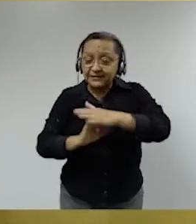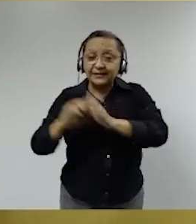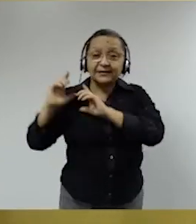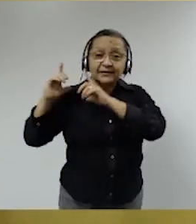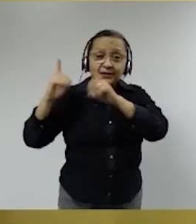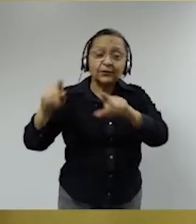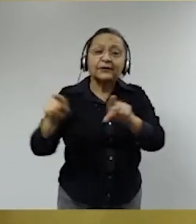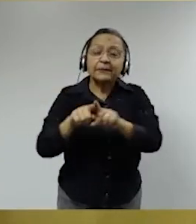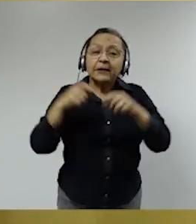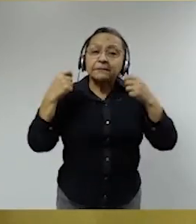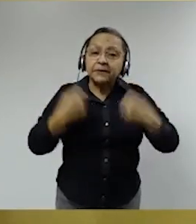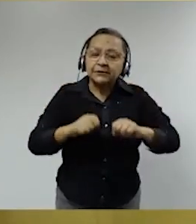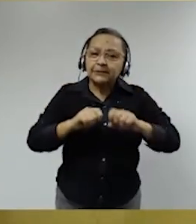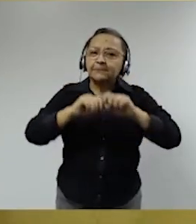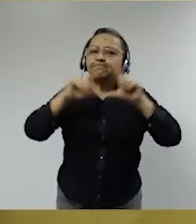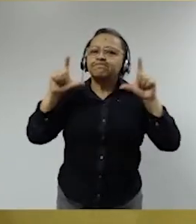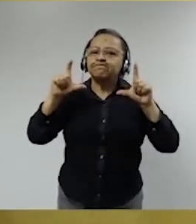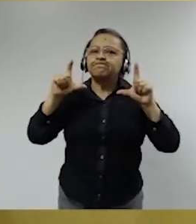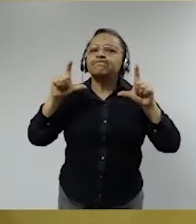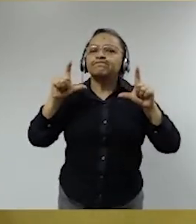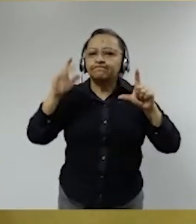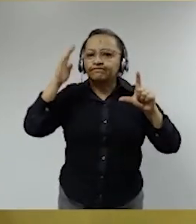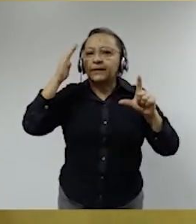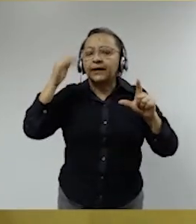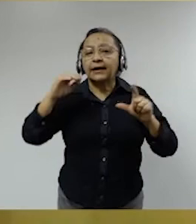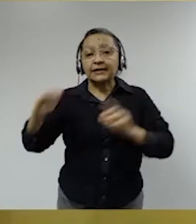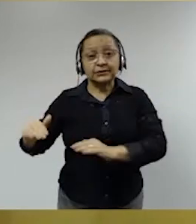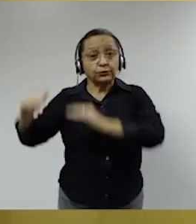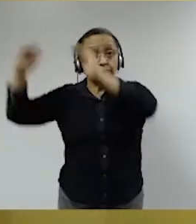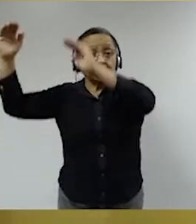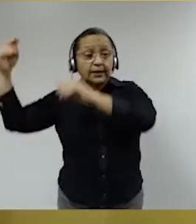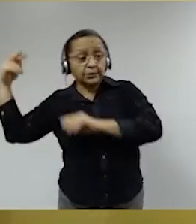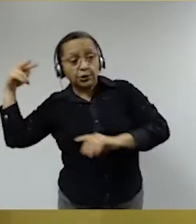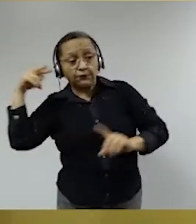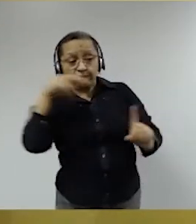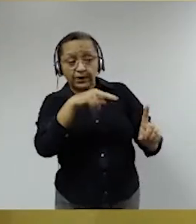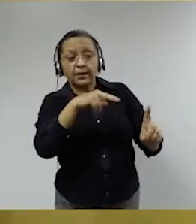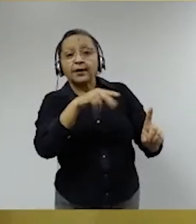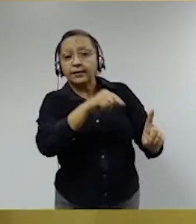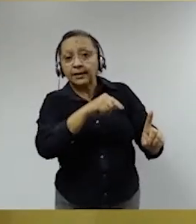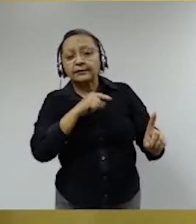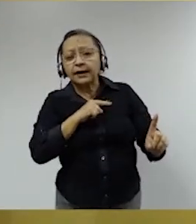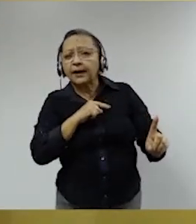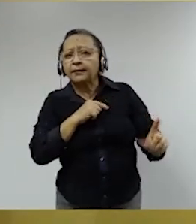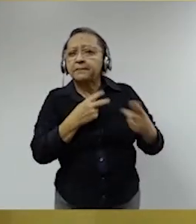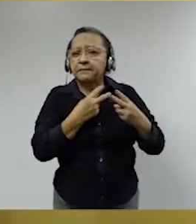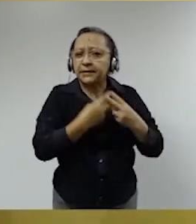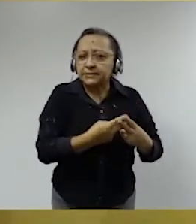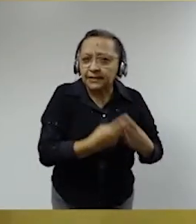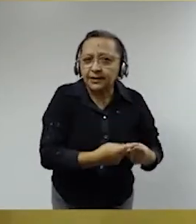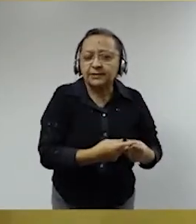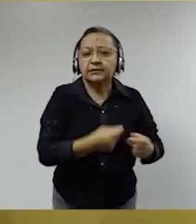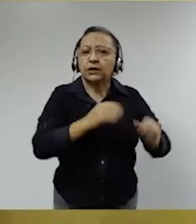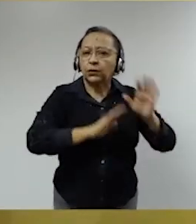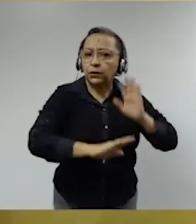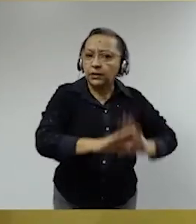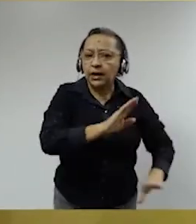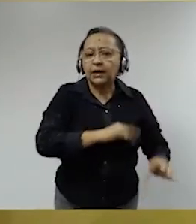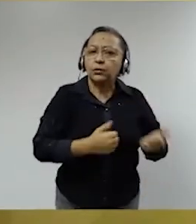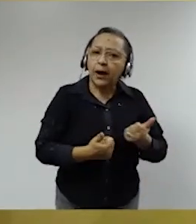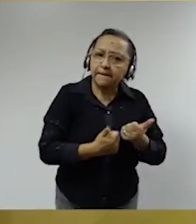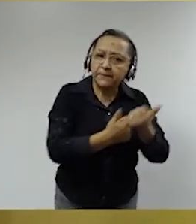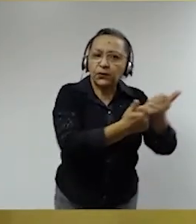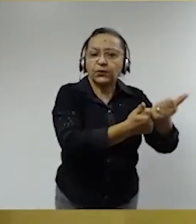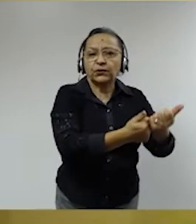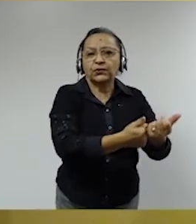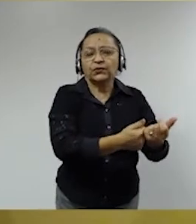de um olhar cuidadoso da autoridade. Aqui, e por óbvio que a gente tem acompanhado todos os debates mundiais, não existe